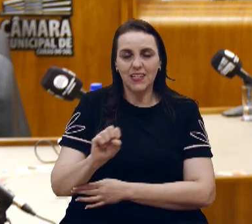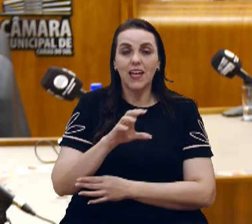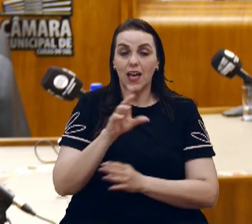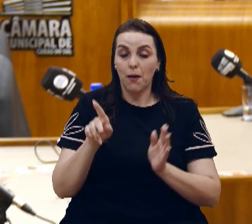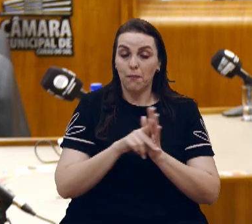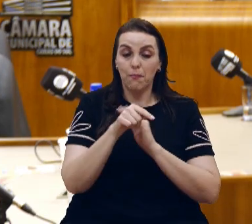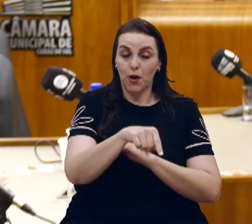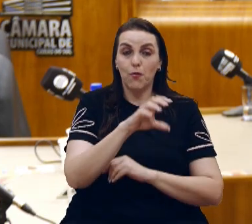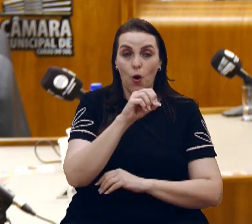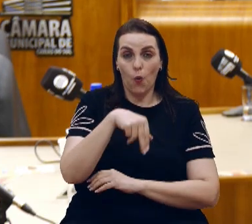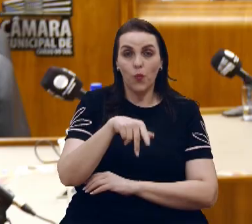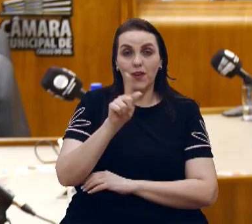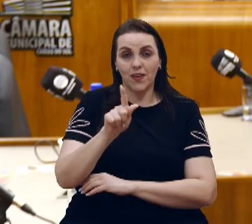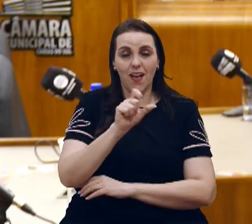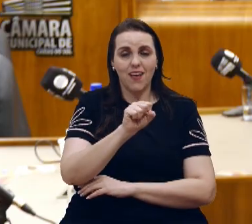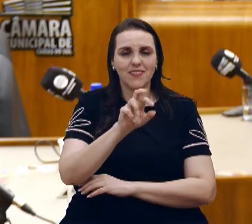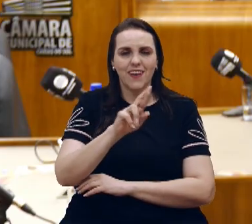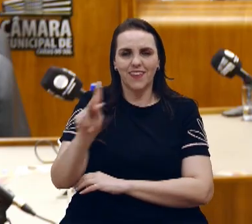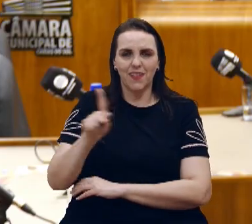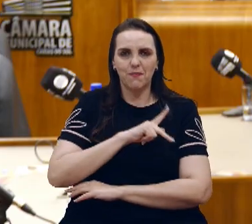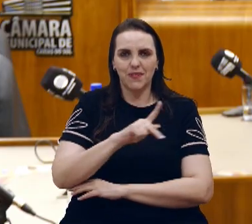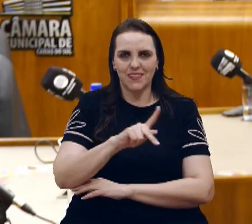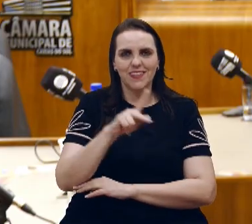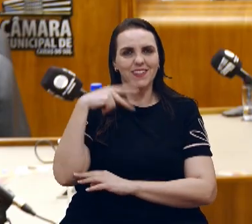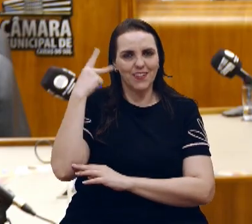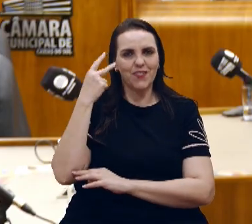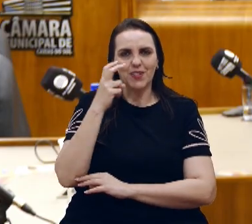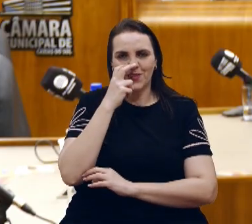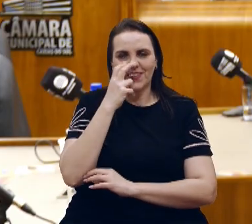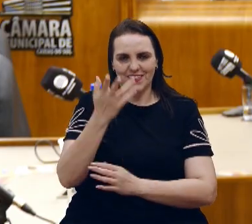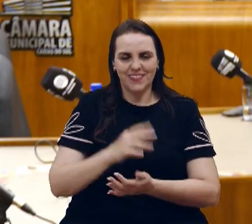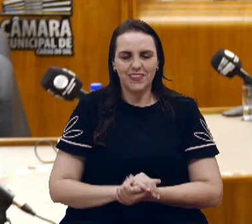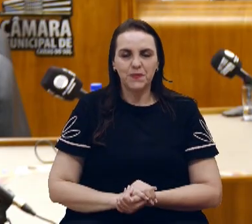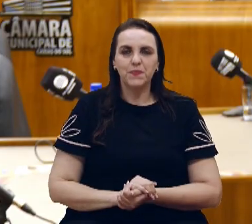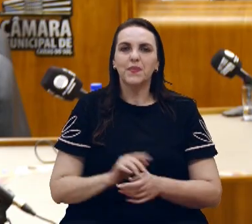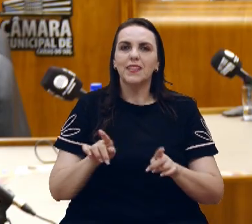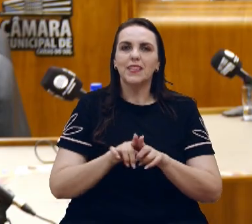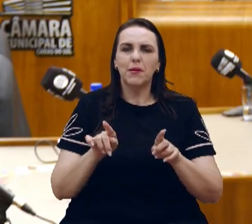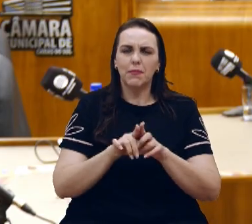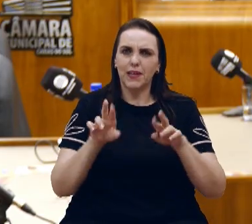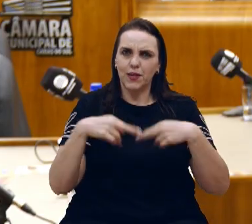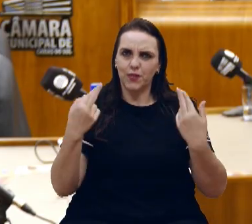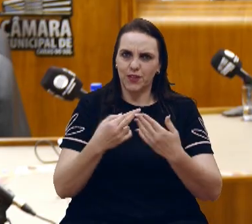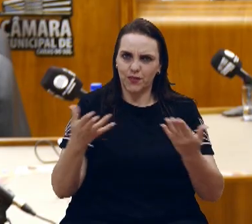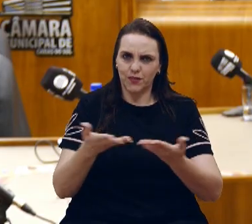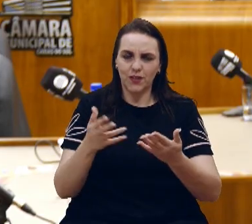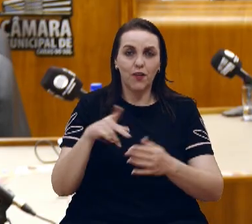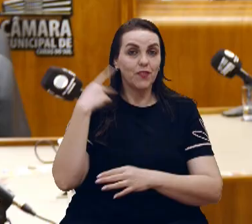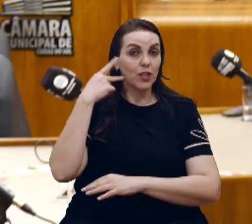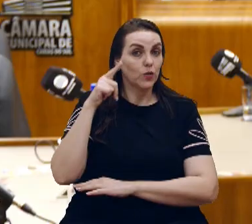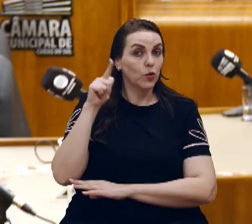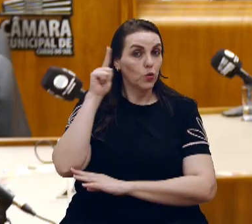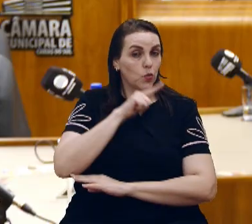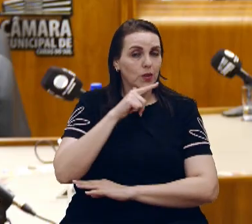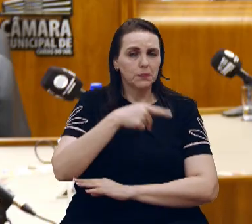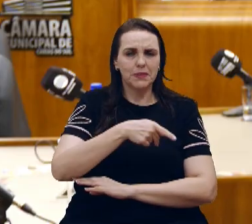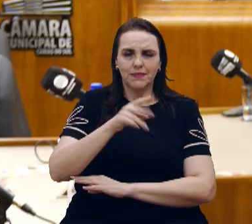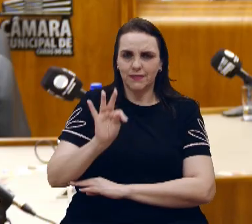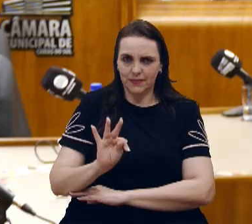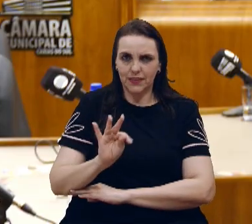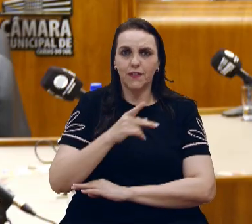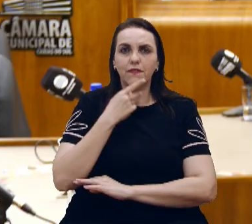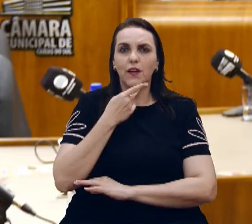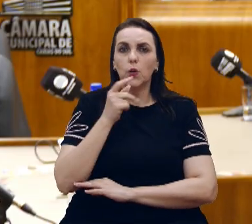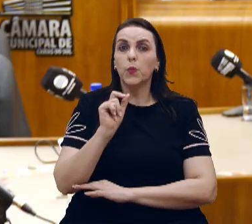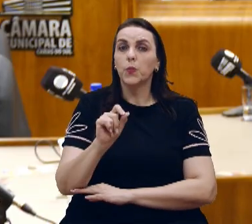Definida, presidida então pela vereadora. Também tivemos no espaço do Grande Expediente o vereador Lucas Carenhato, do PT, que falou